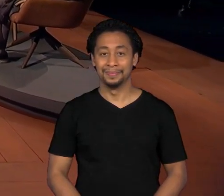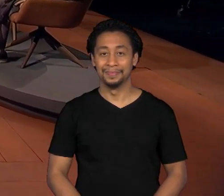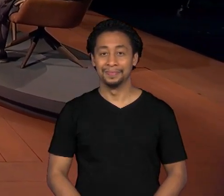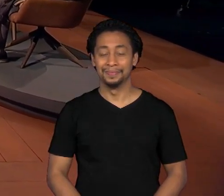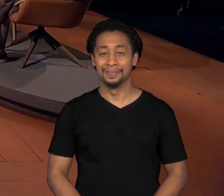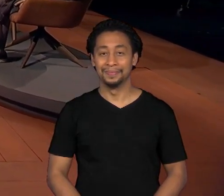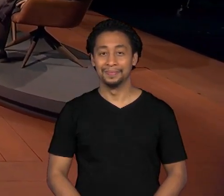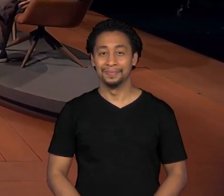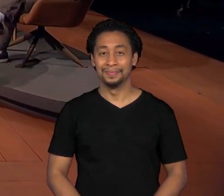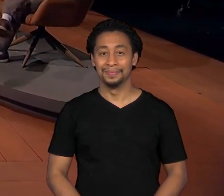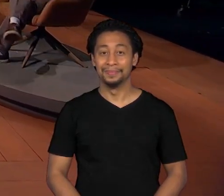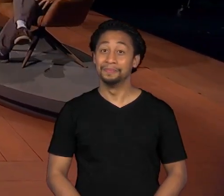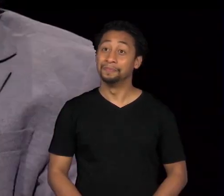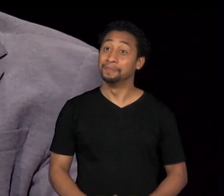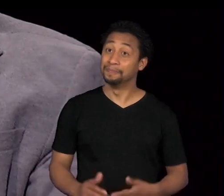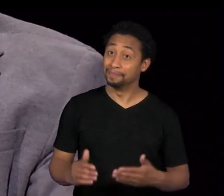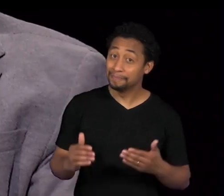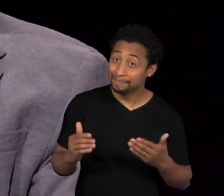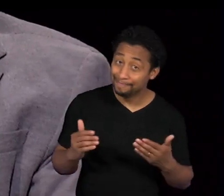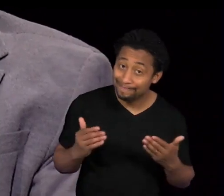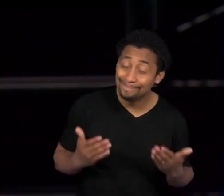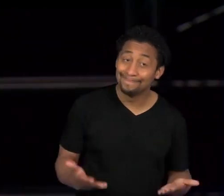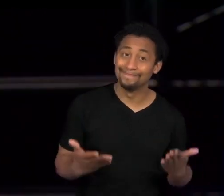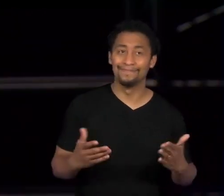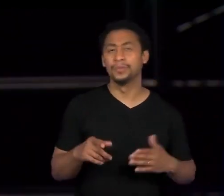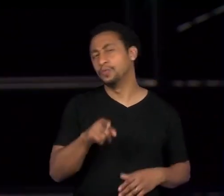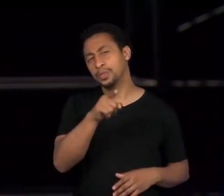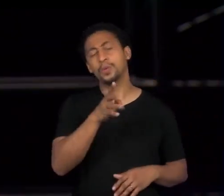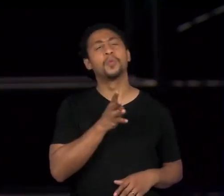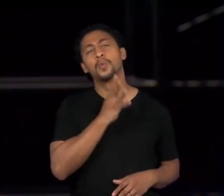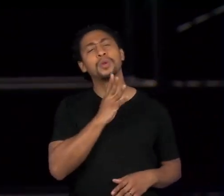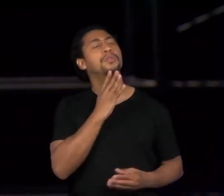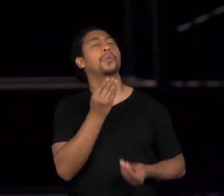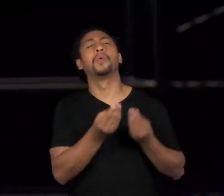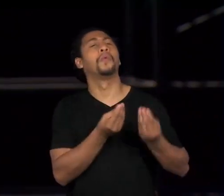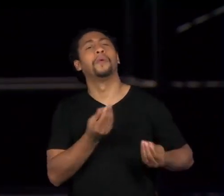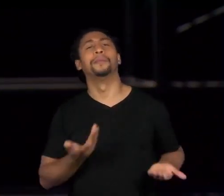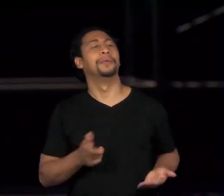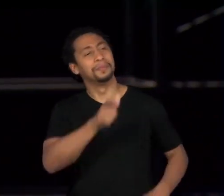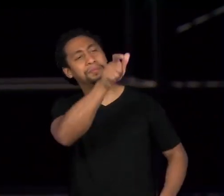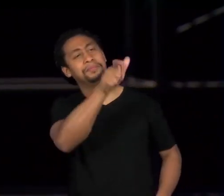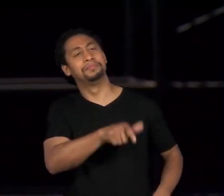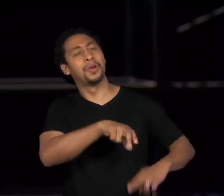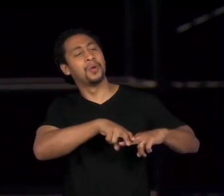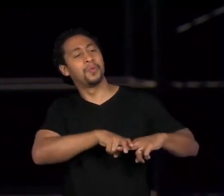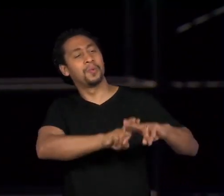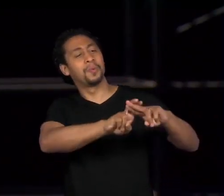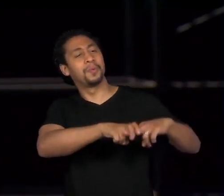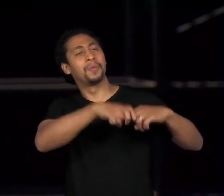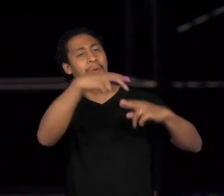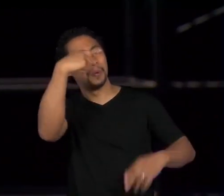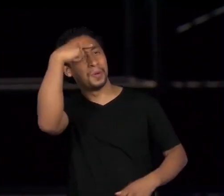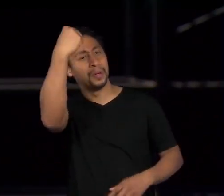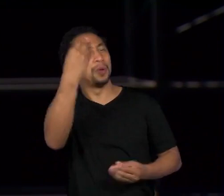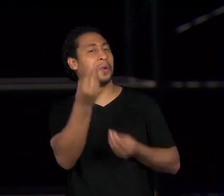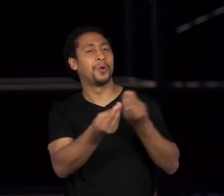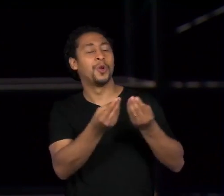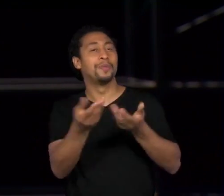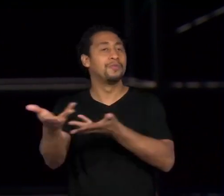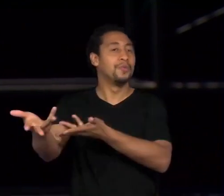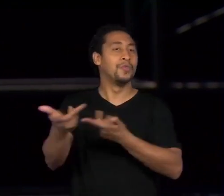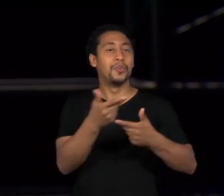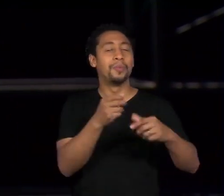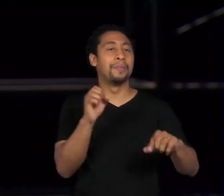brasileiras então NOB como é que você conheceu sua suuna como é que ele te convenceu a entrar no no grupo armorial no conjunto